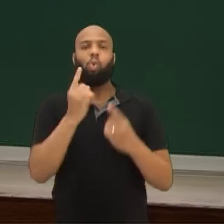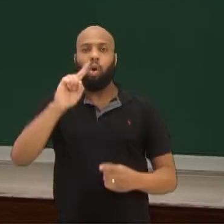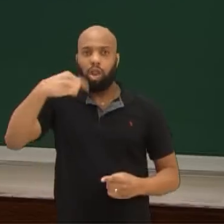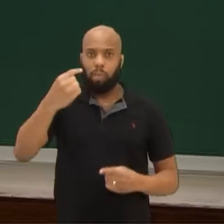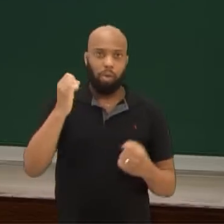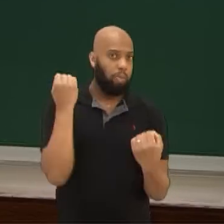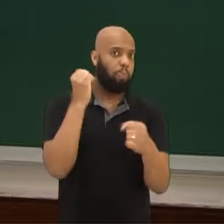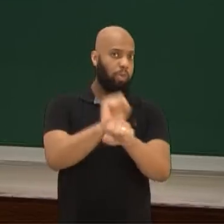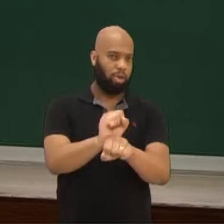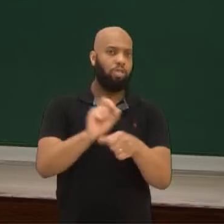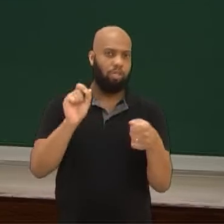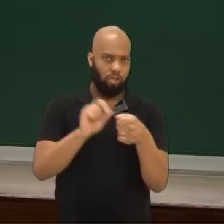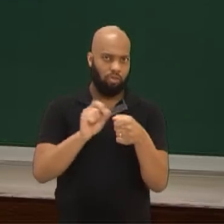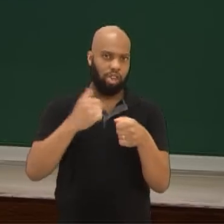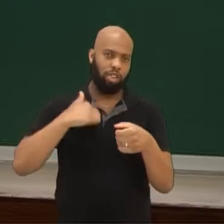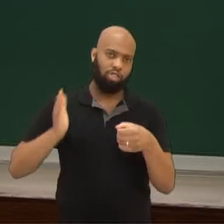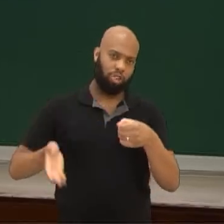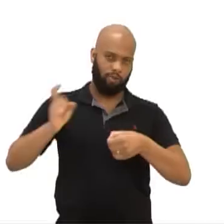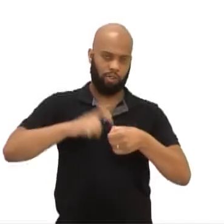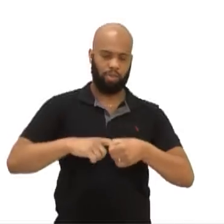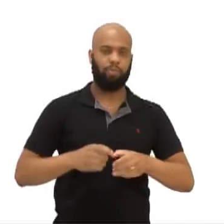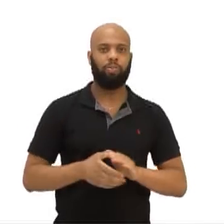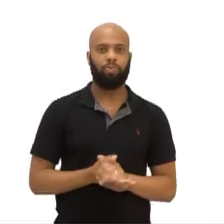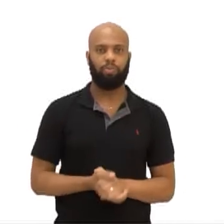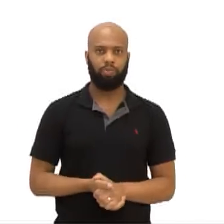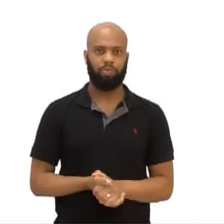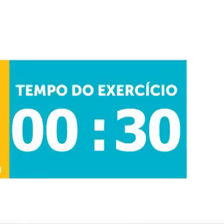depois do giro? Faça isso que a professora já volta.